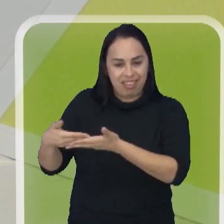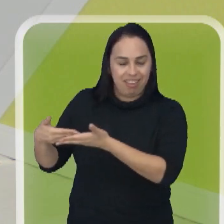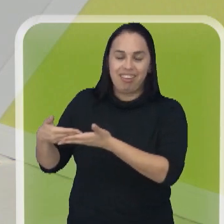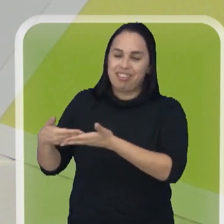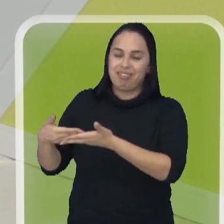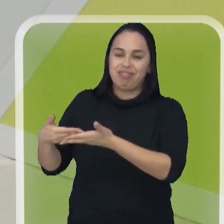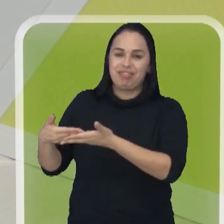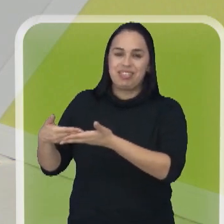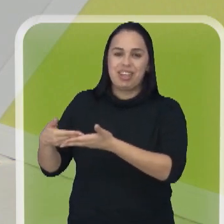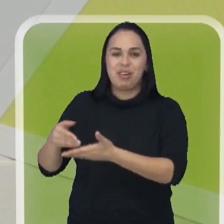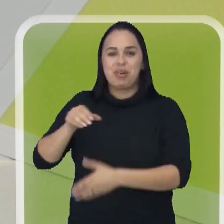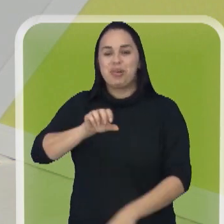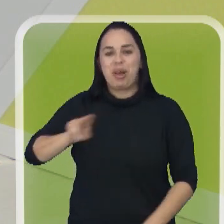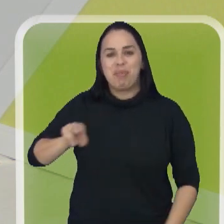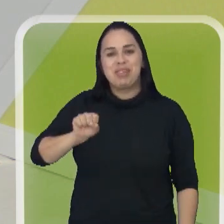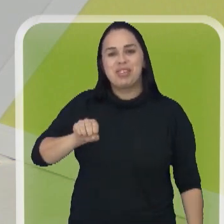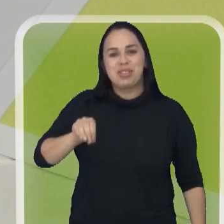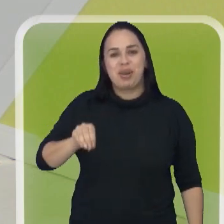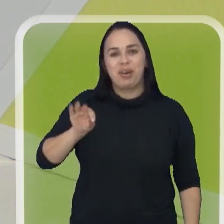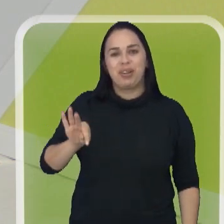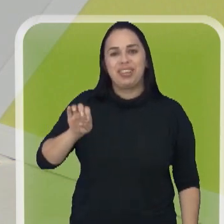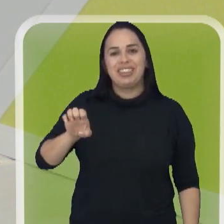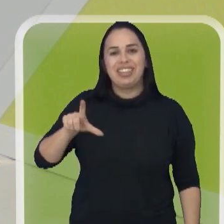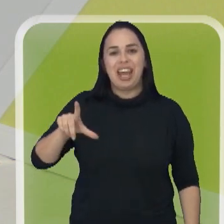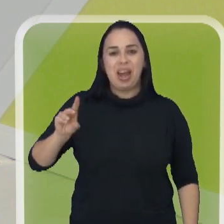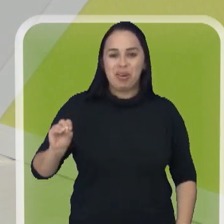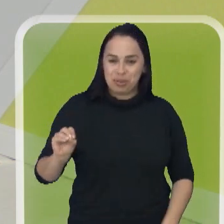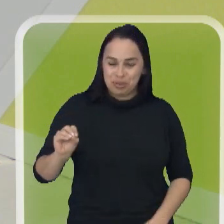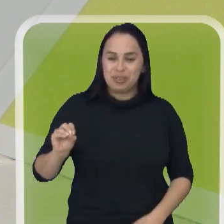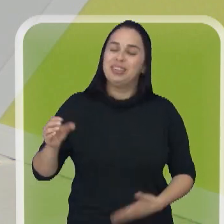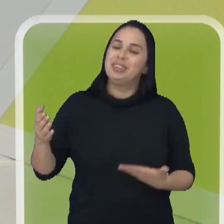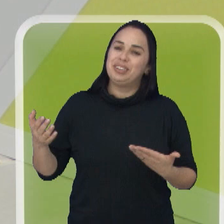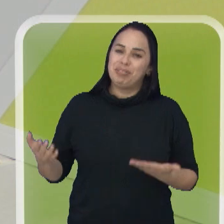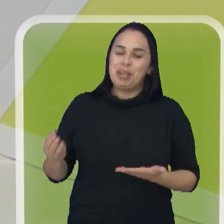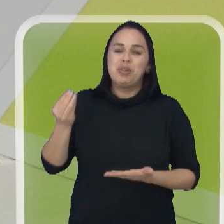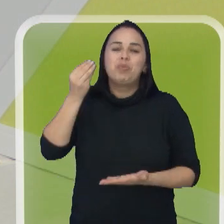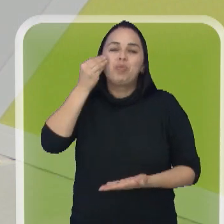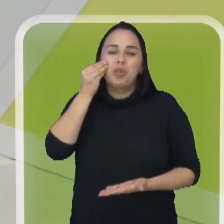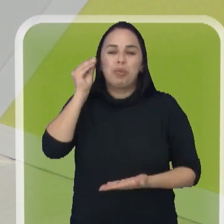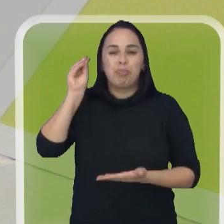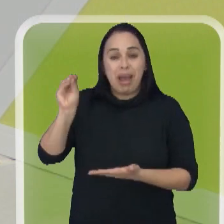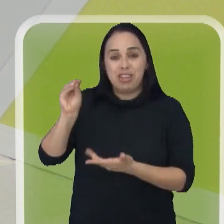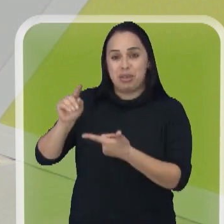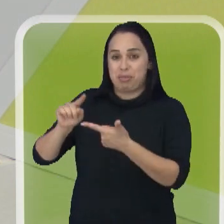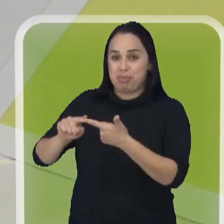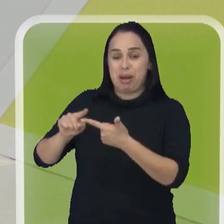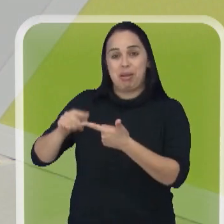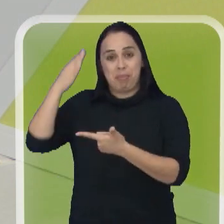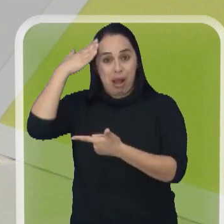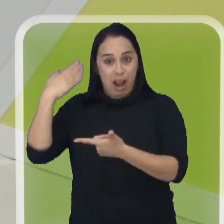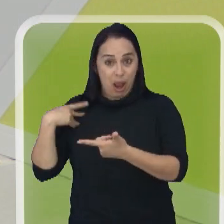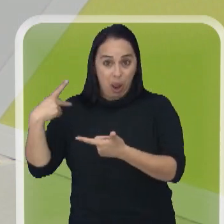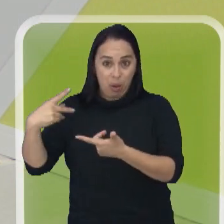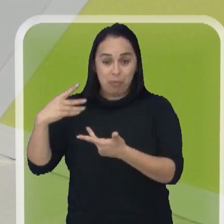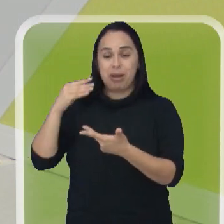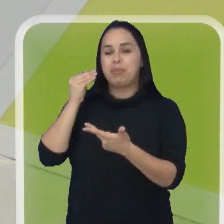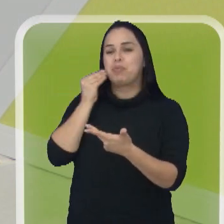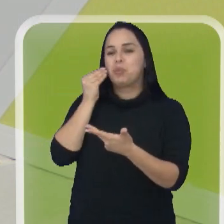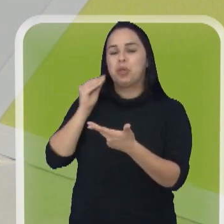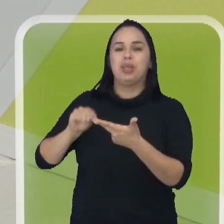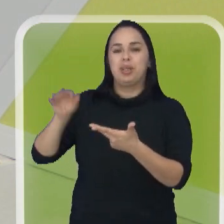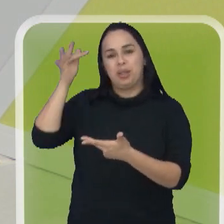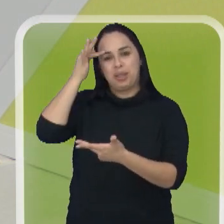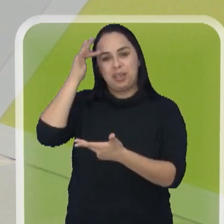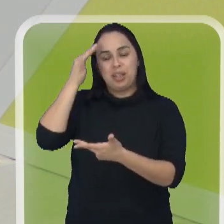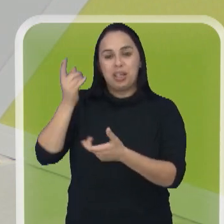nosso querido Soteldo Júnior, já é o mascote aqui do nosso Hora do Esporte. Um beijo pro Lorenzo, um beijo pra Dona Paloma e pro Luizão também,